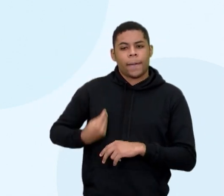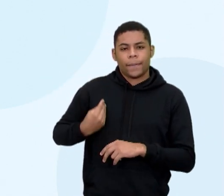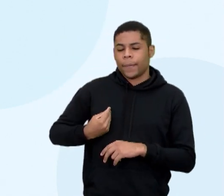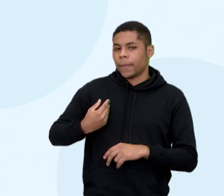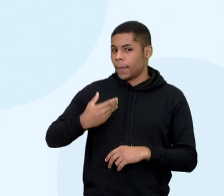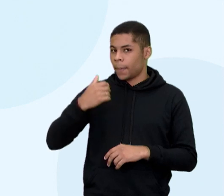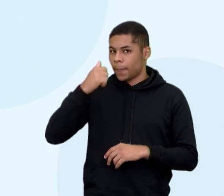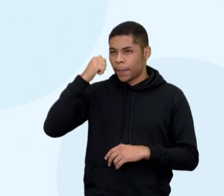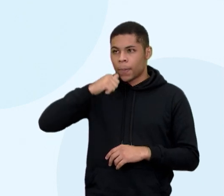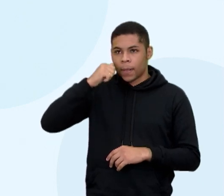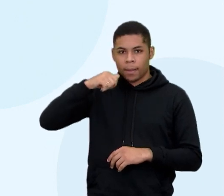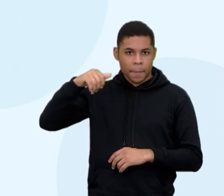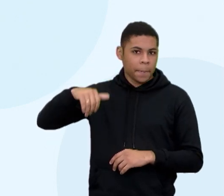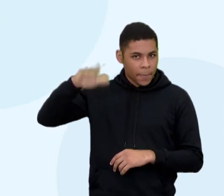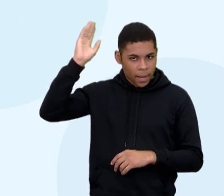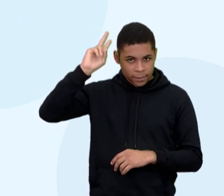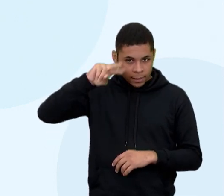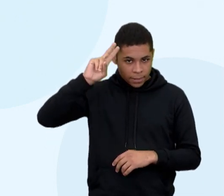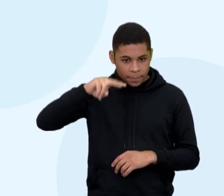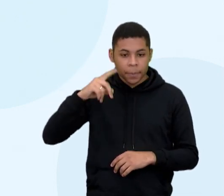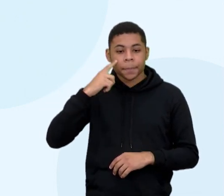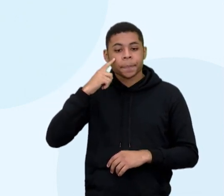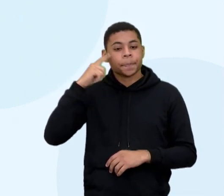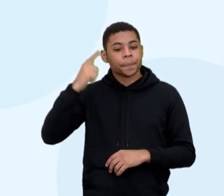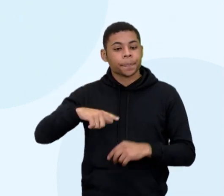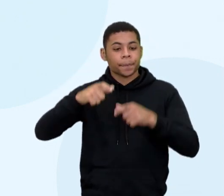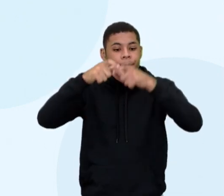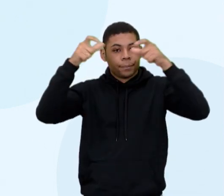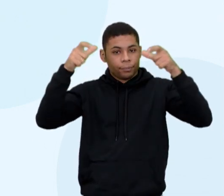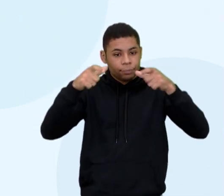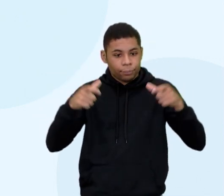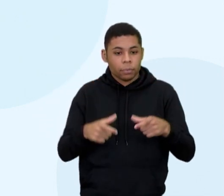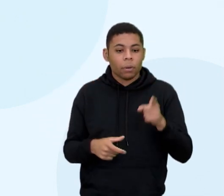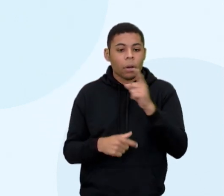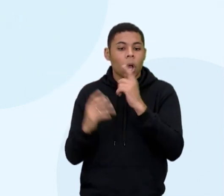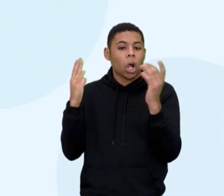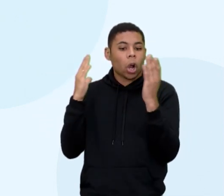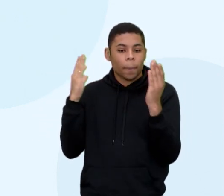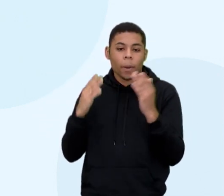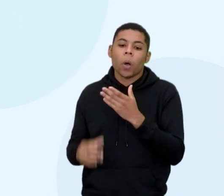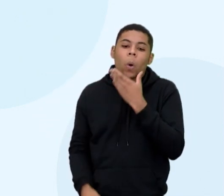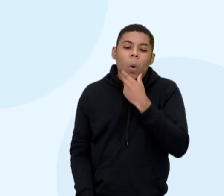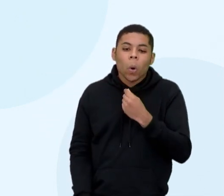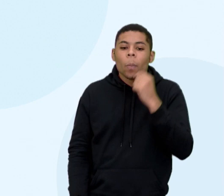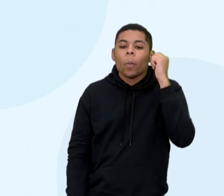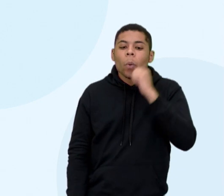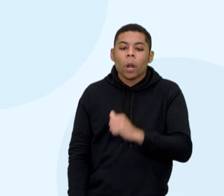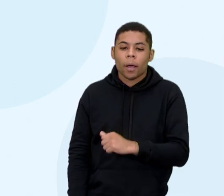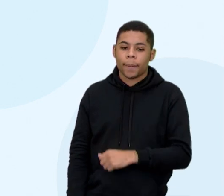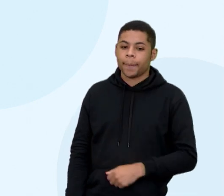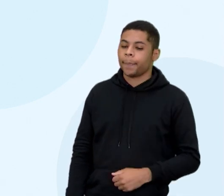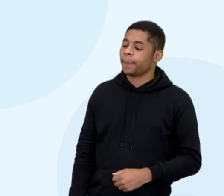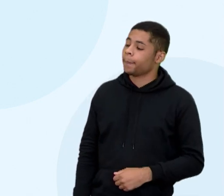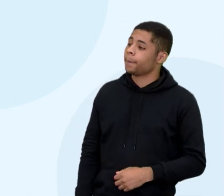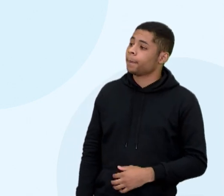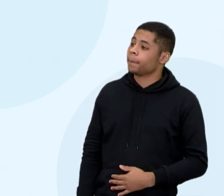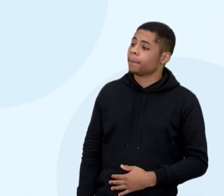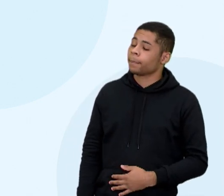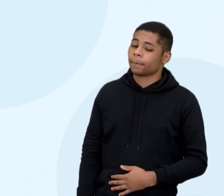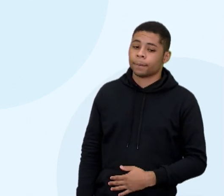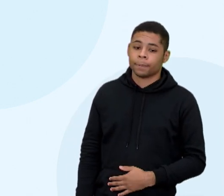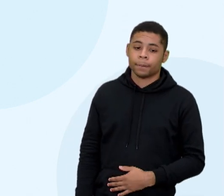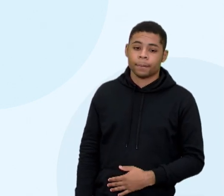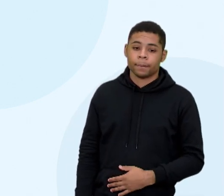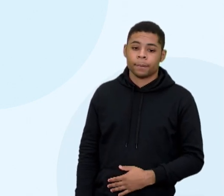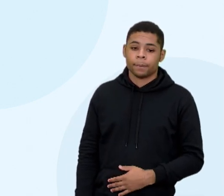das mulheres é bem maior. E aí a gente coloca a pirâmide para vocês estarem observando aí. Então a gente observa aí que a faixa etária, né, que